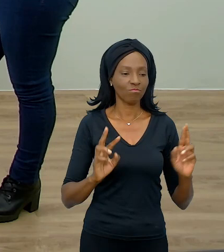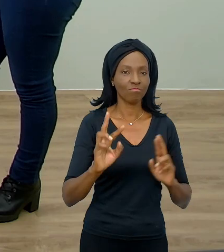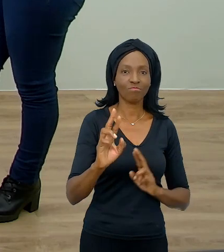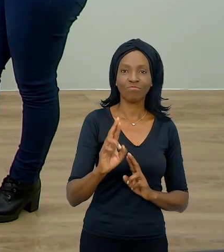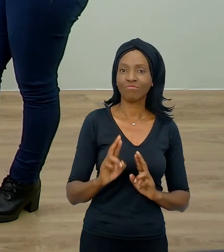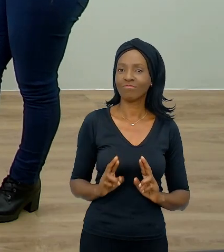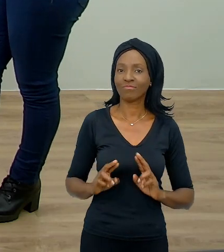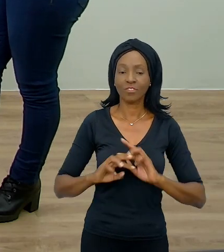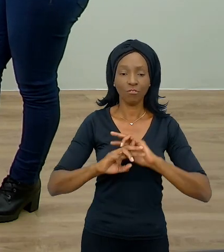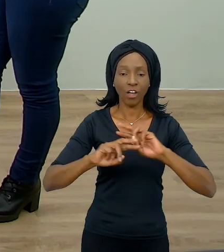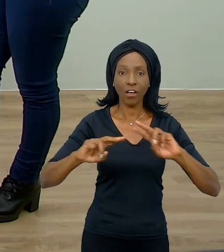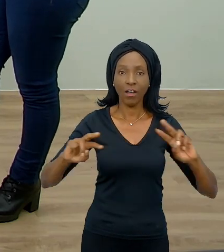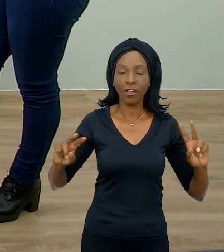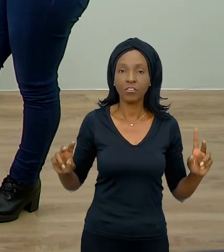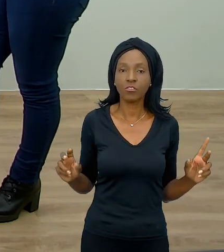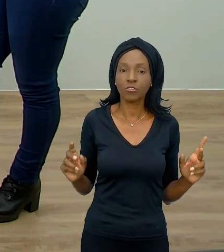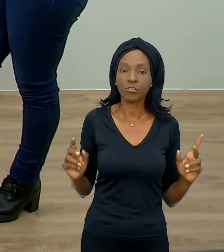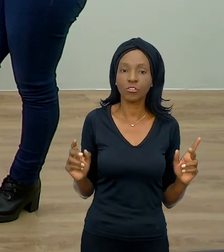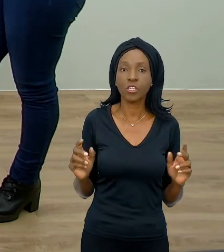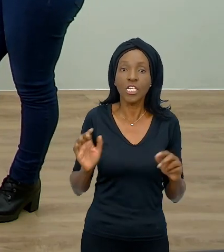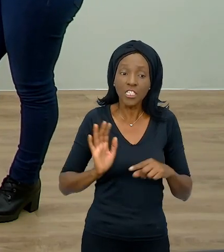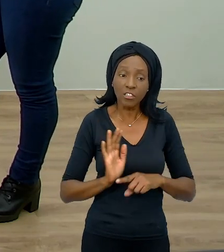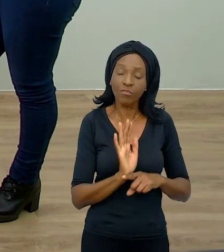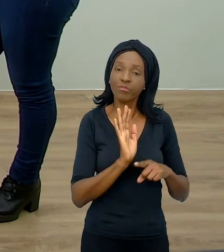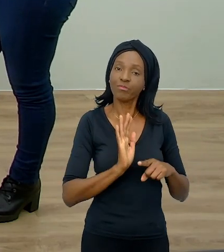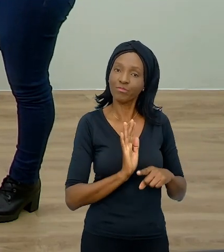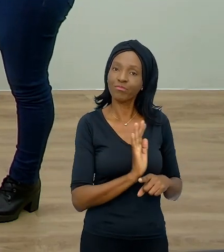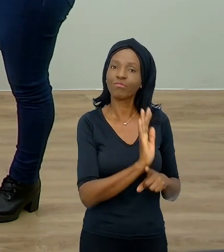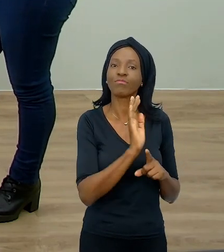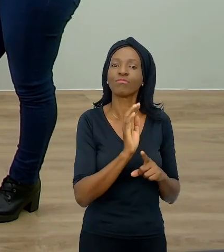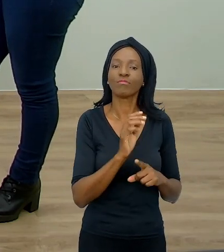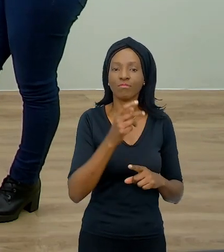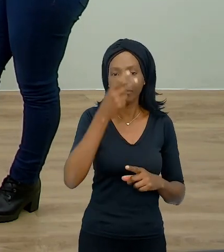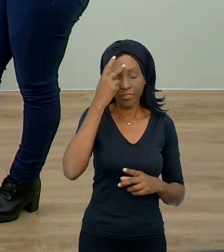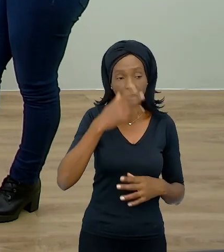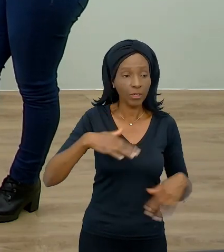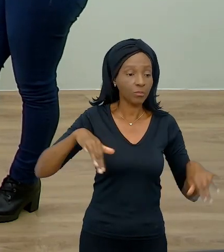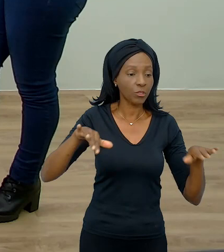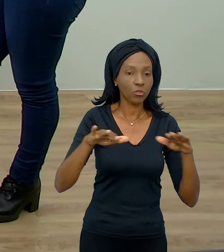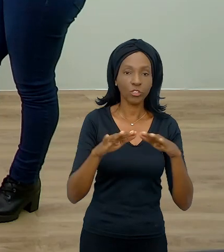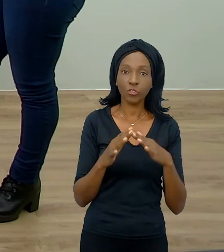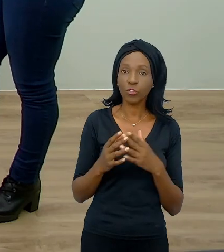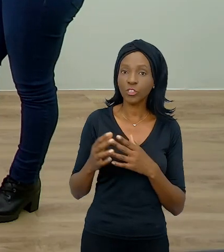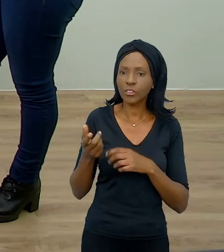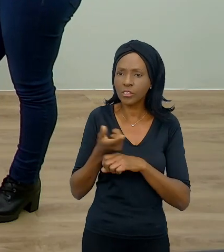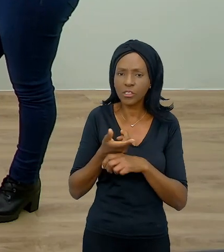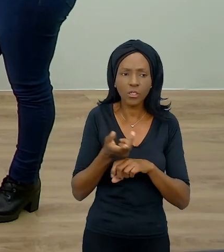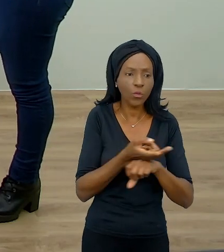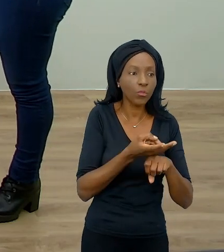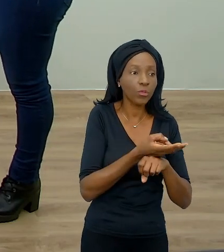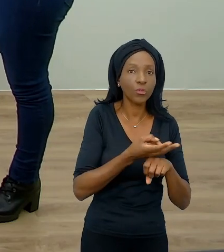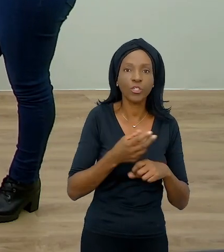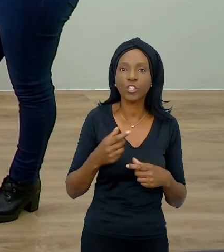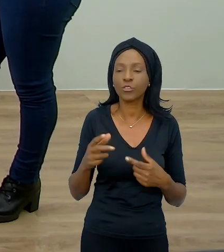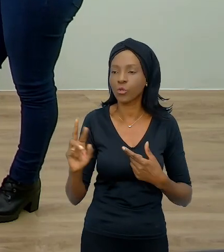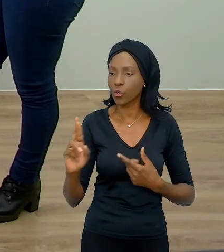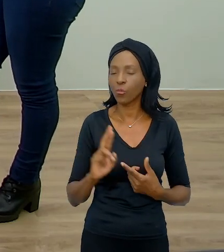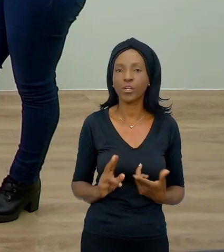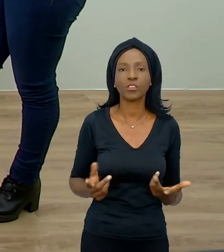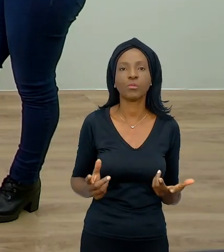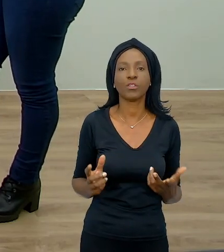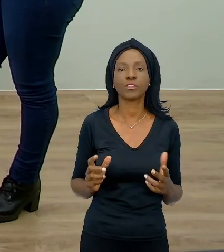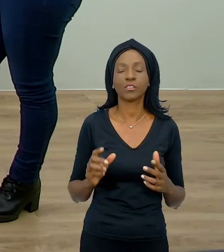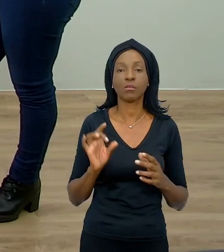vários resultados, né, que contribuem para aquelas pessoas que estão buscando. Então, a inteligência... De forma colaborativa. Exatamente, de forma